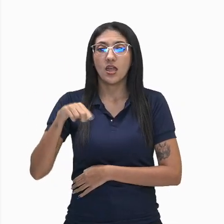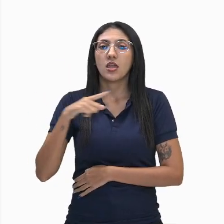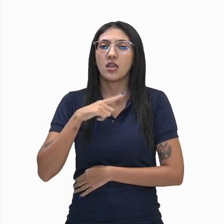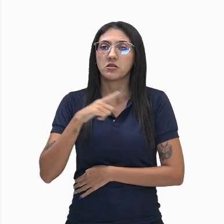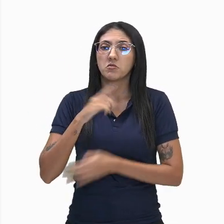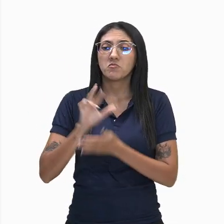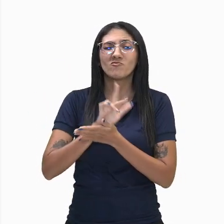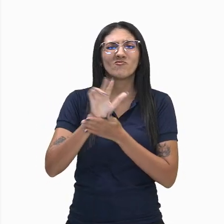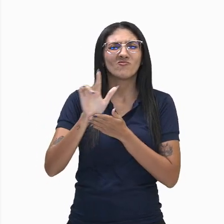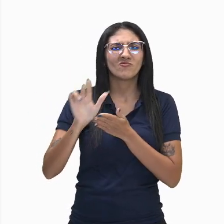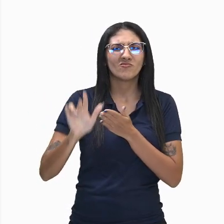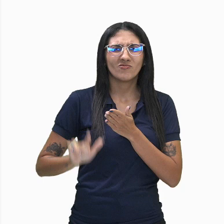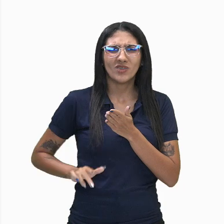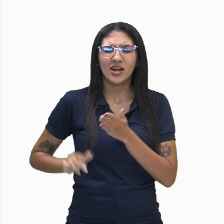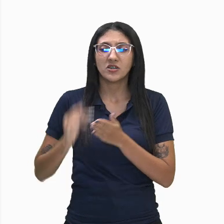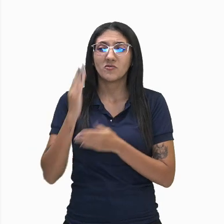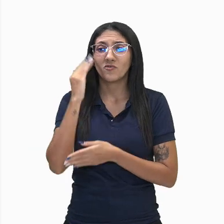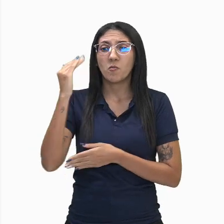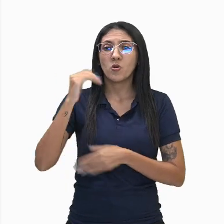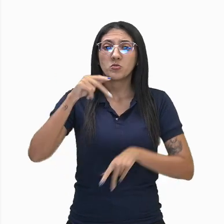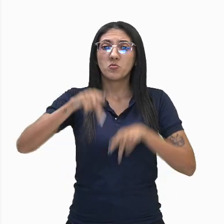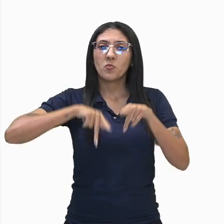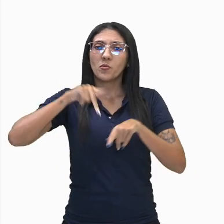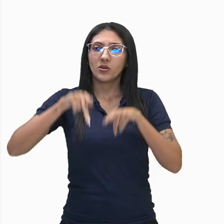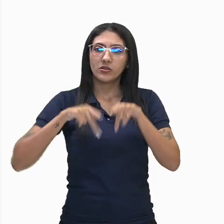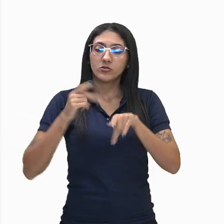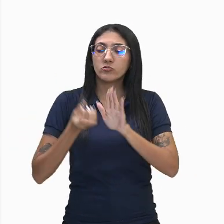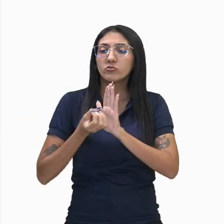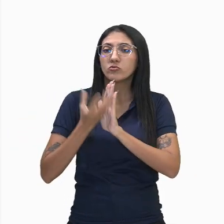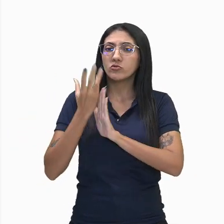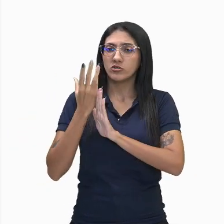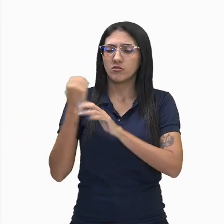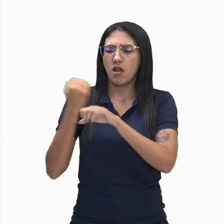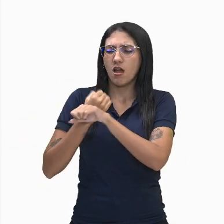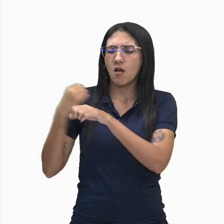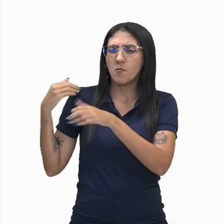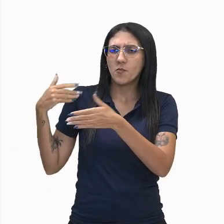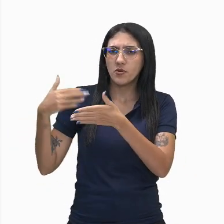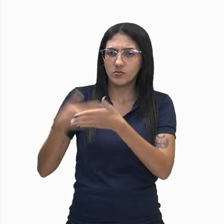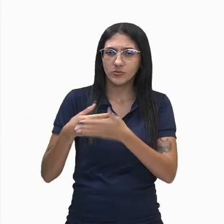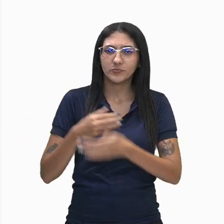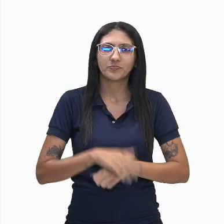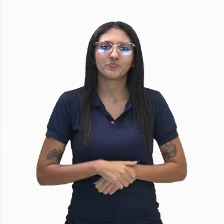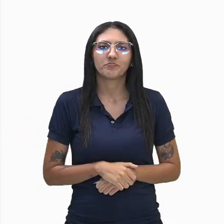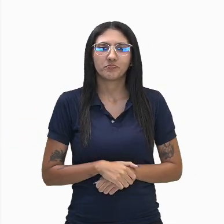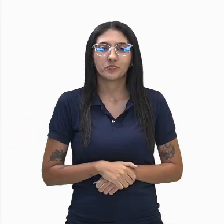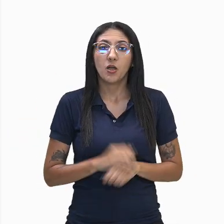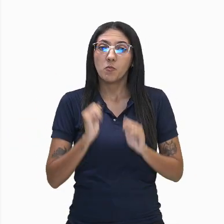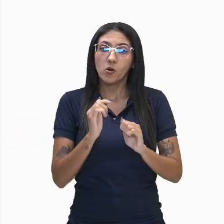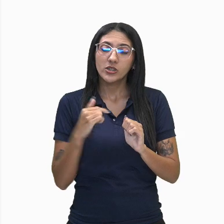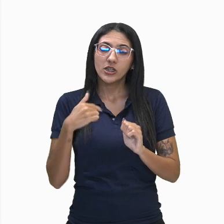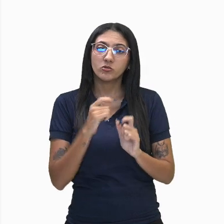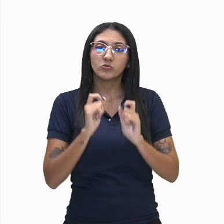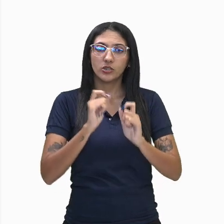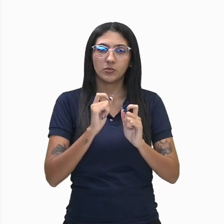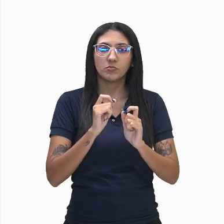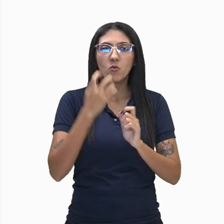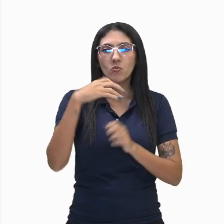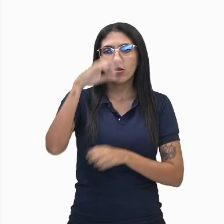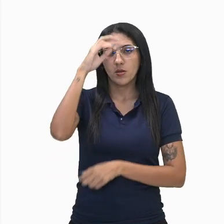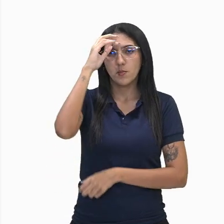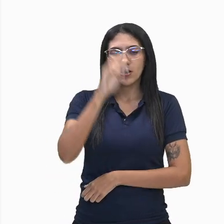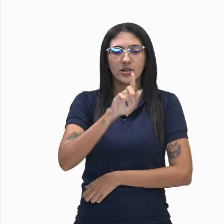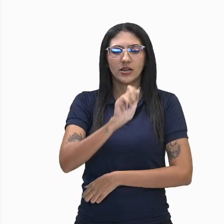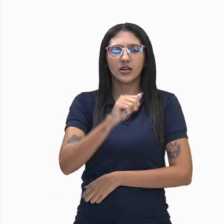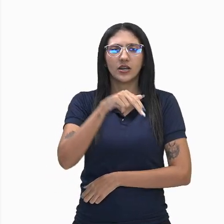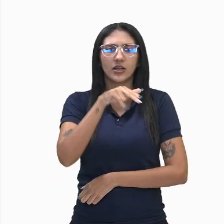grandiosas civilizações que floresceram ao longo dos séculos. Entre elas podemos destacar o Império de Gana,